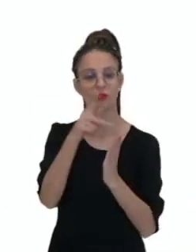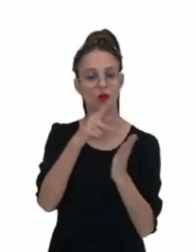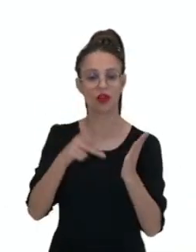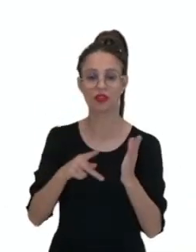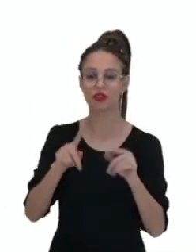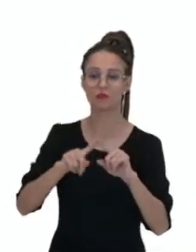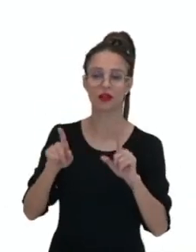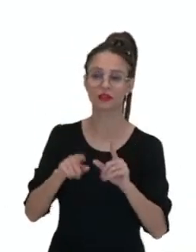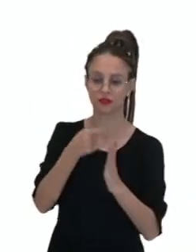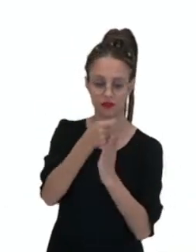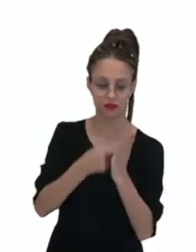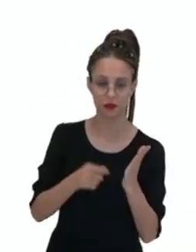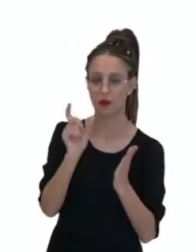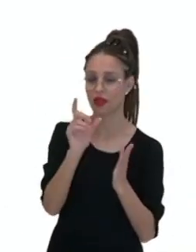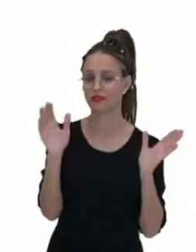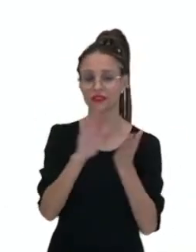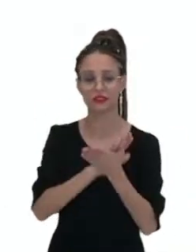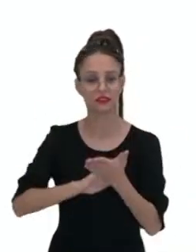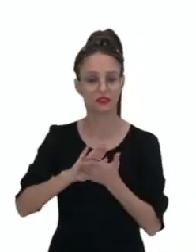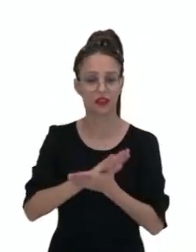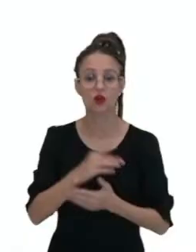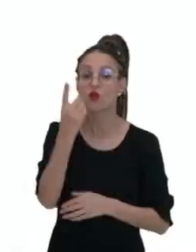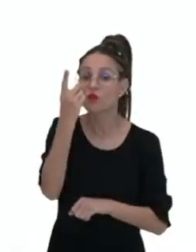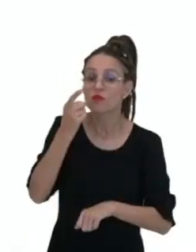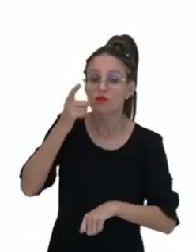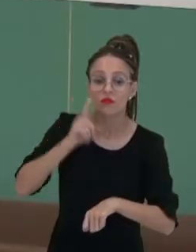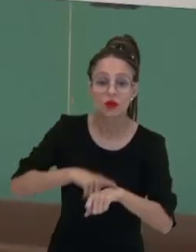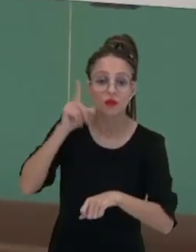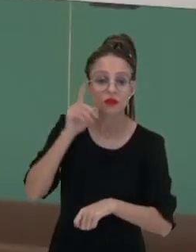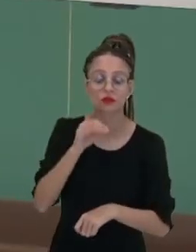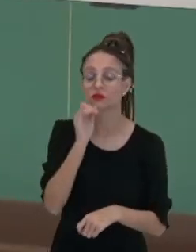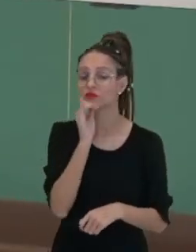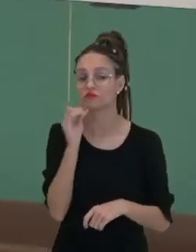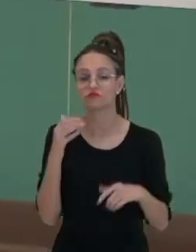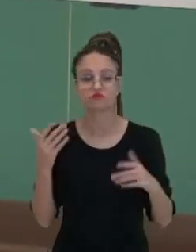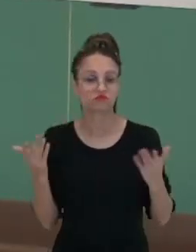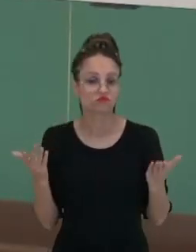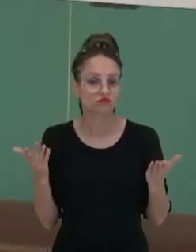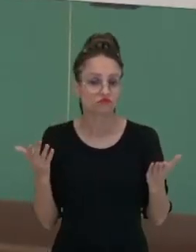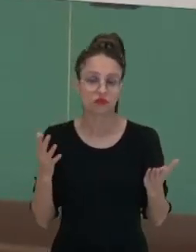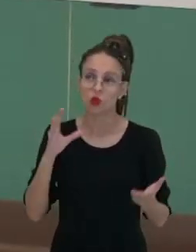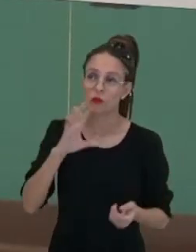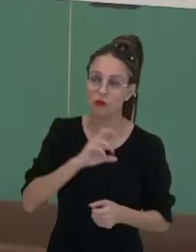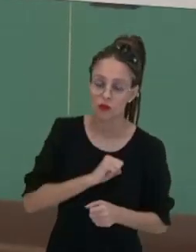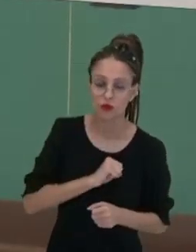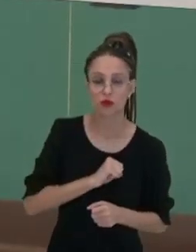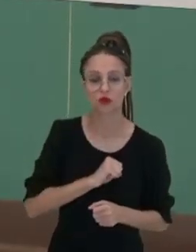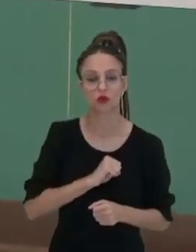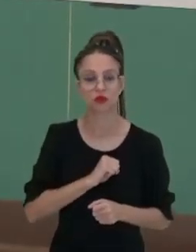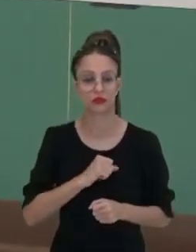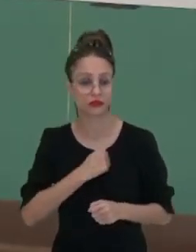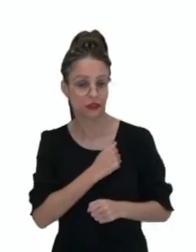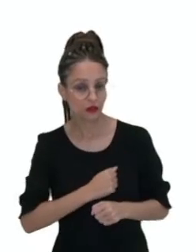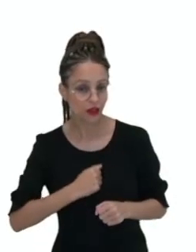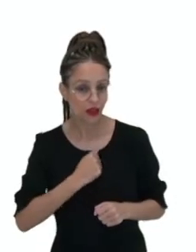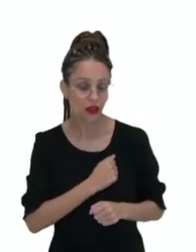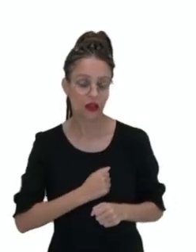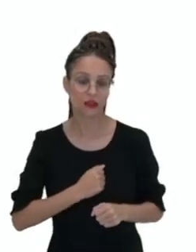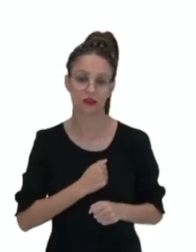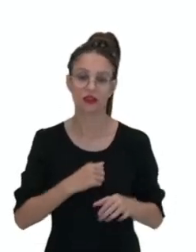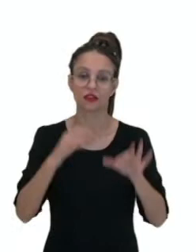escrito uma palavra. Então basta um momento, né? Como o amor, a saudade,